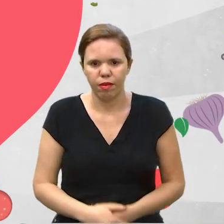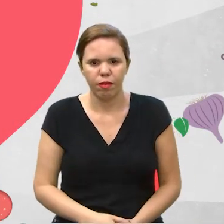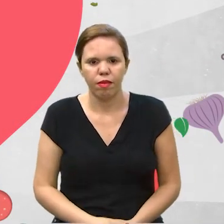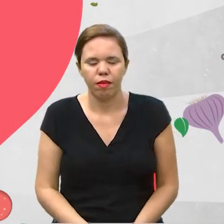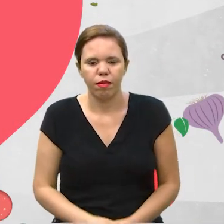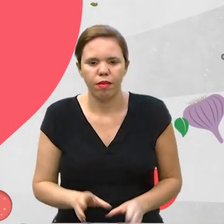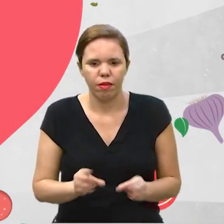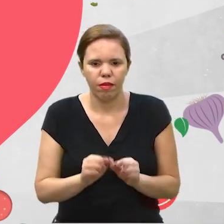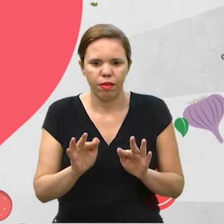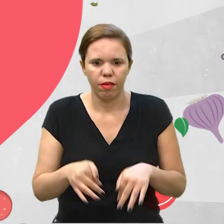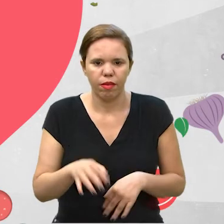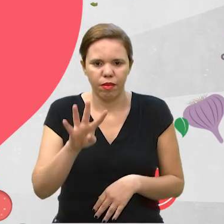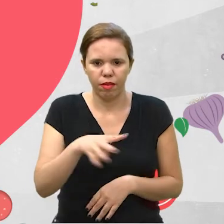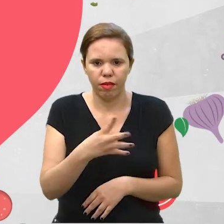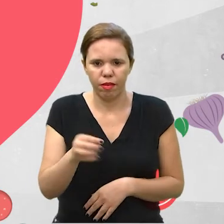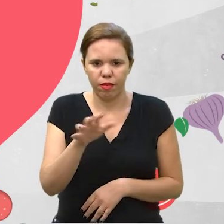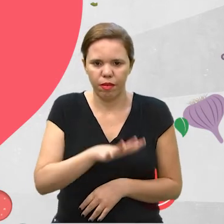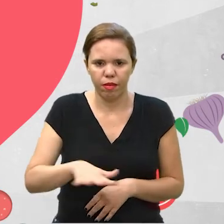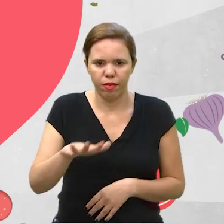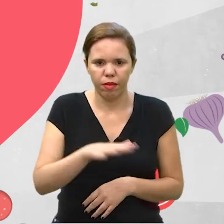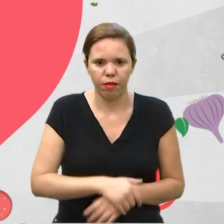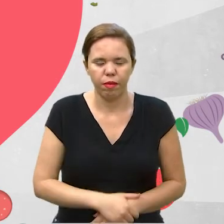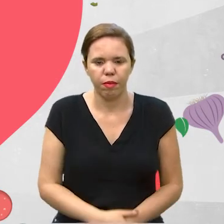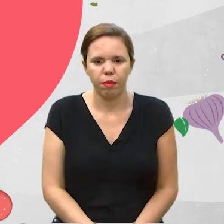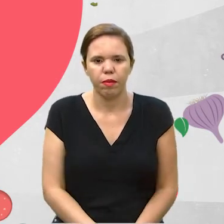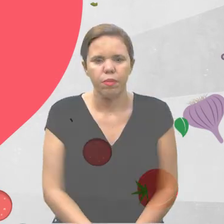classificação final na tabela geral.